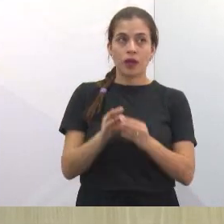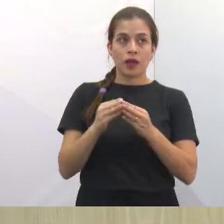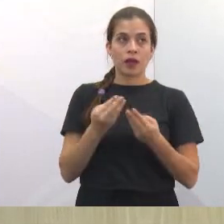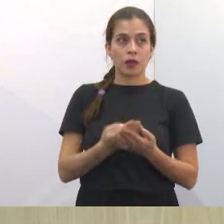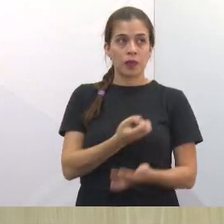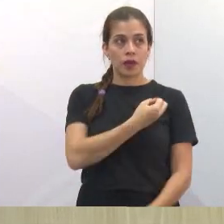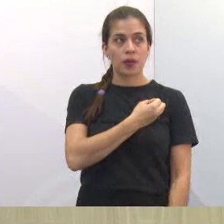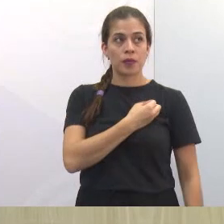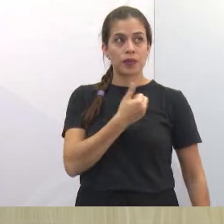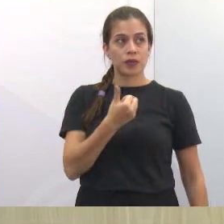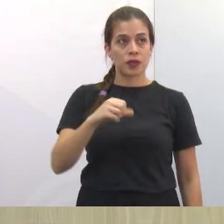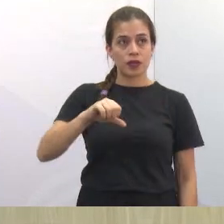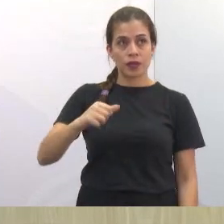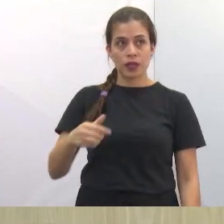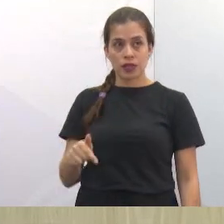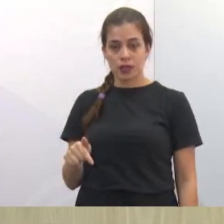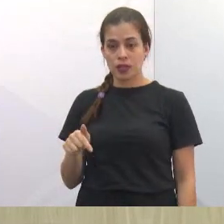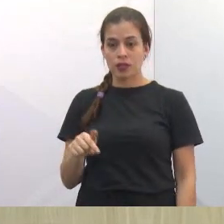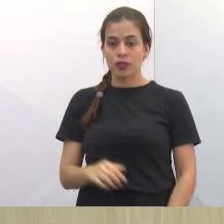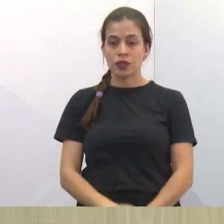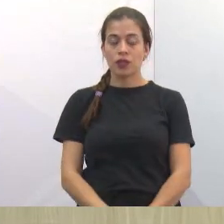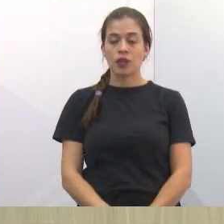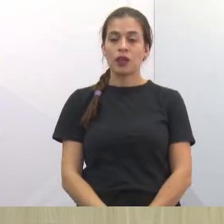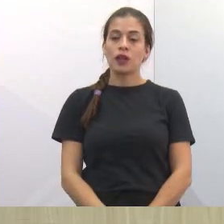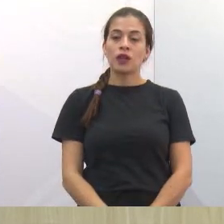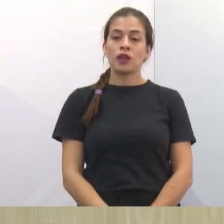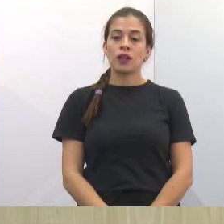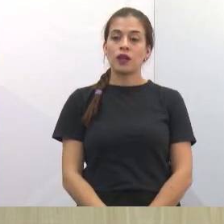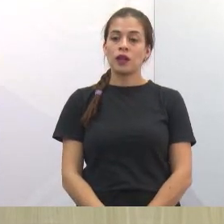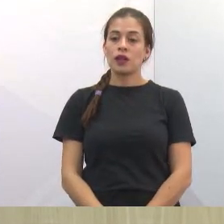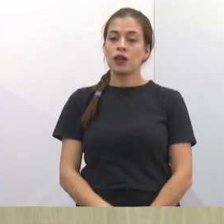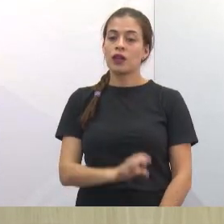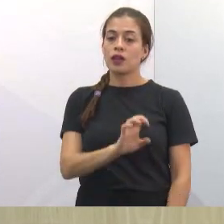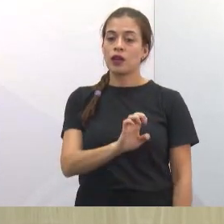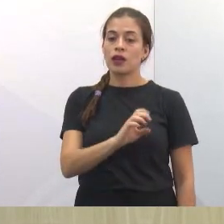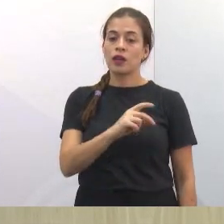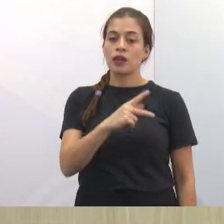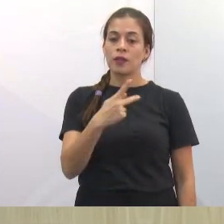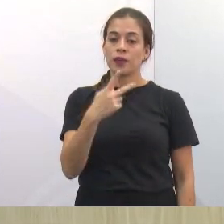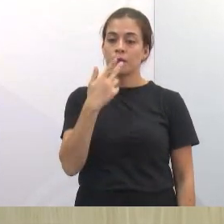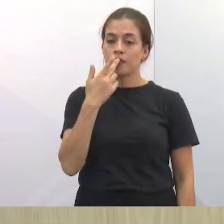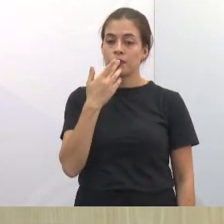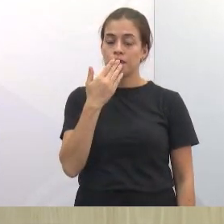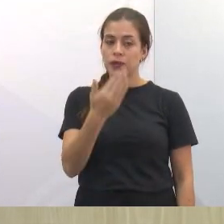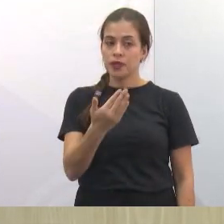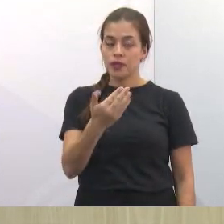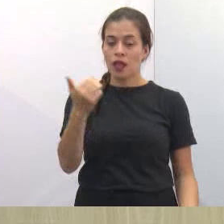Requerimento 197. A EDP solicitando